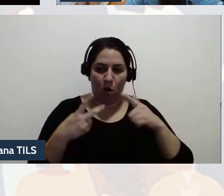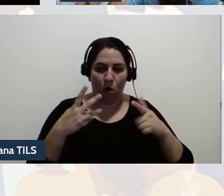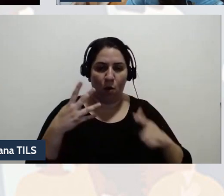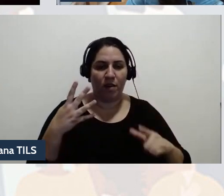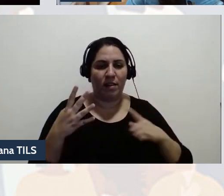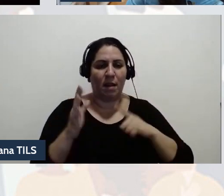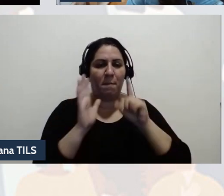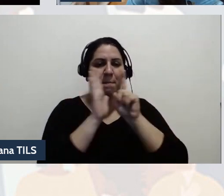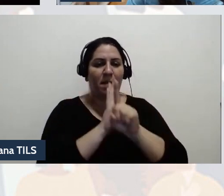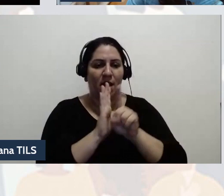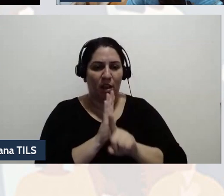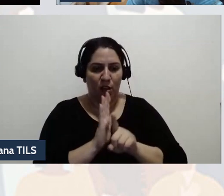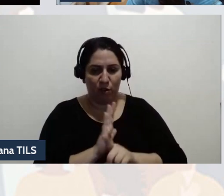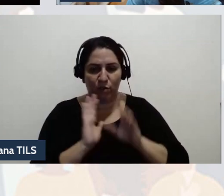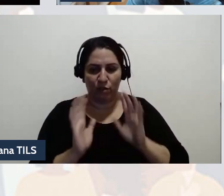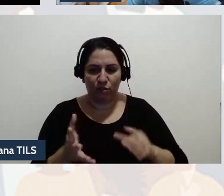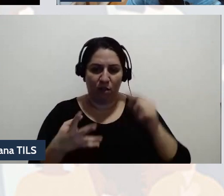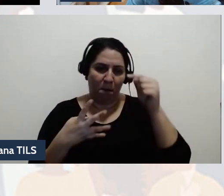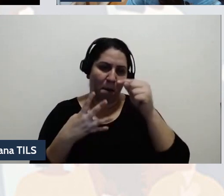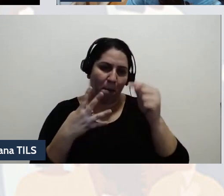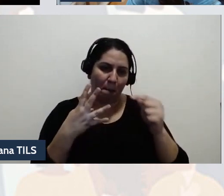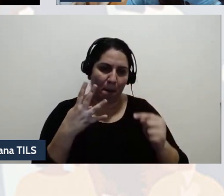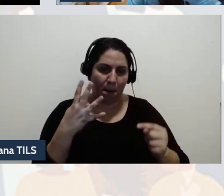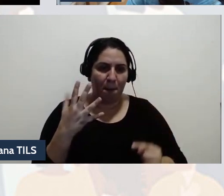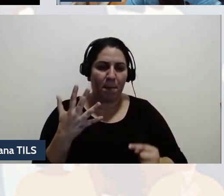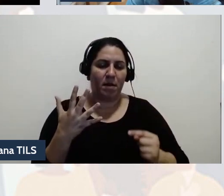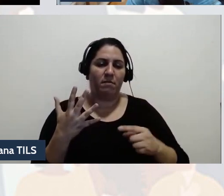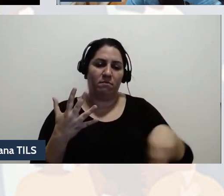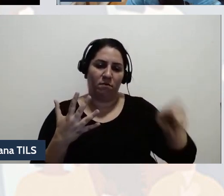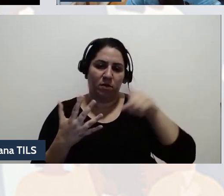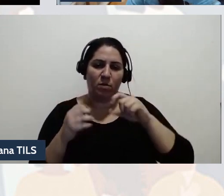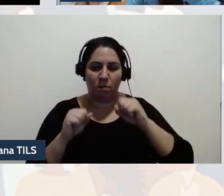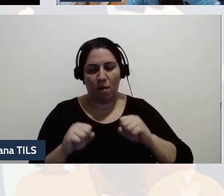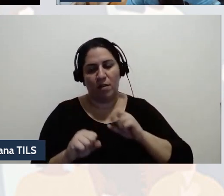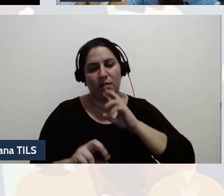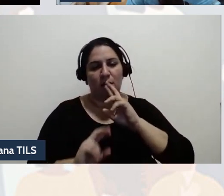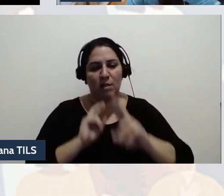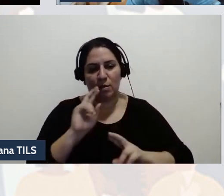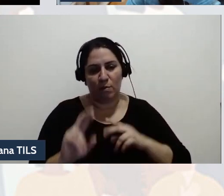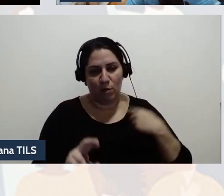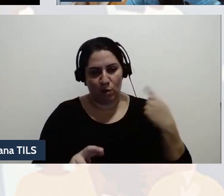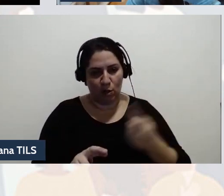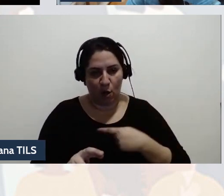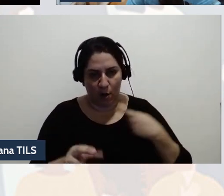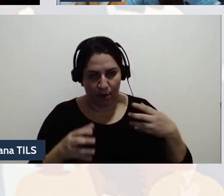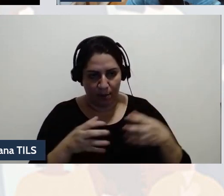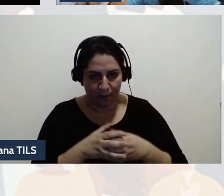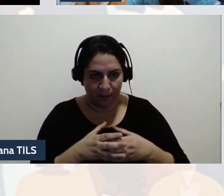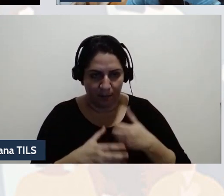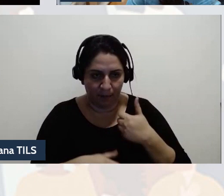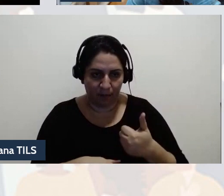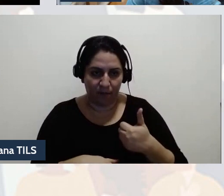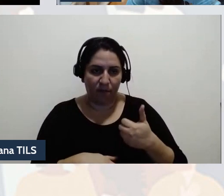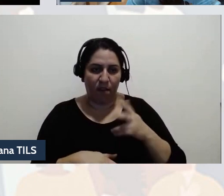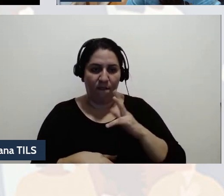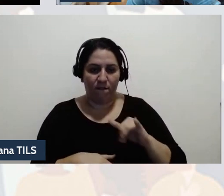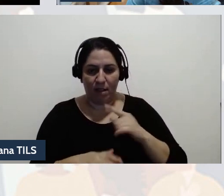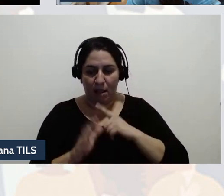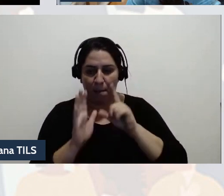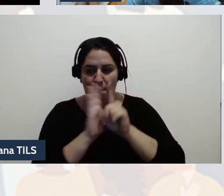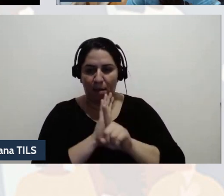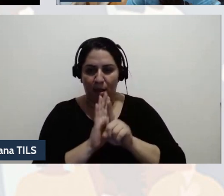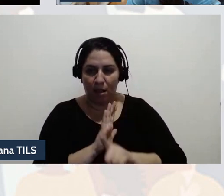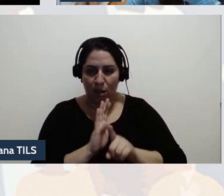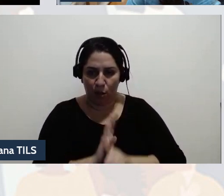foram trazidas aqui também, para que vocês pudessem refletir junto com essas questões. Então, nós temos as